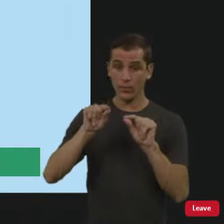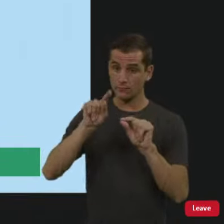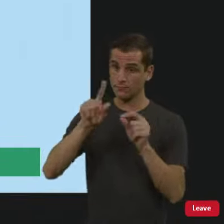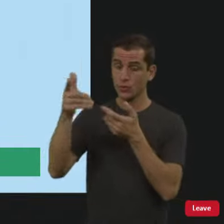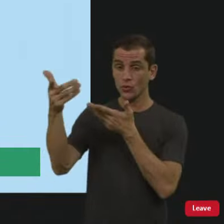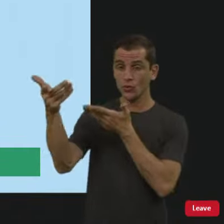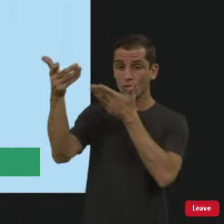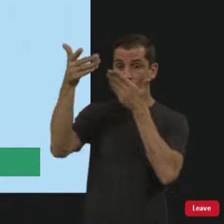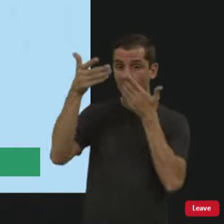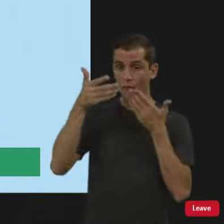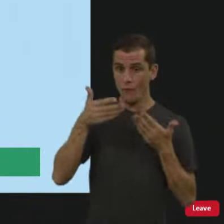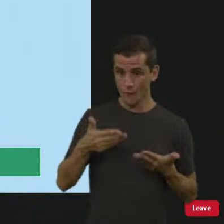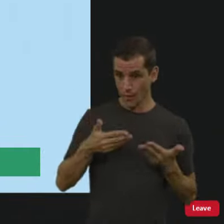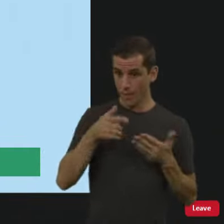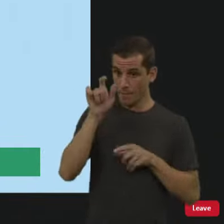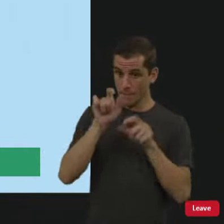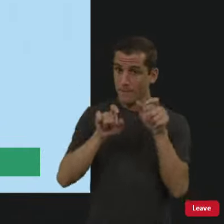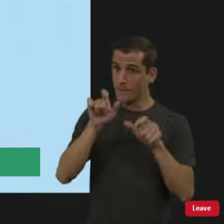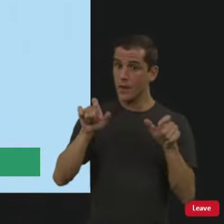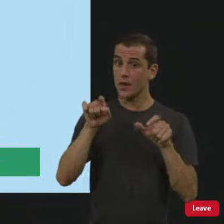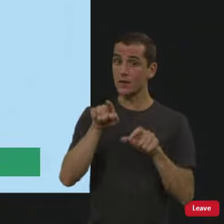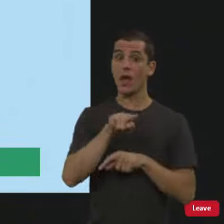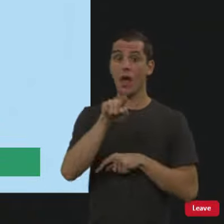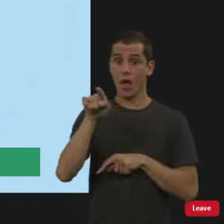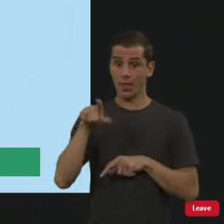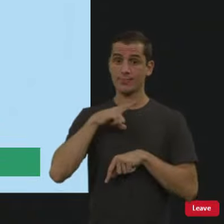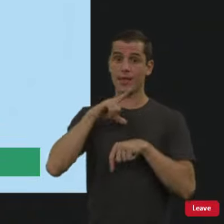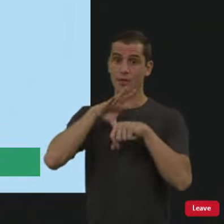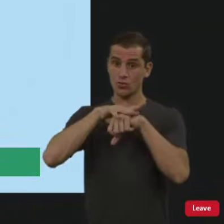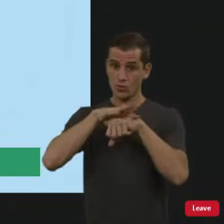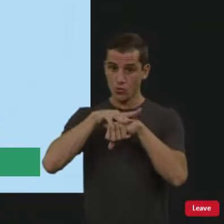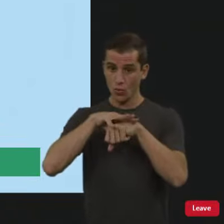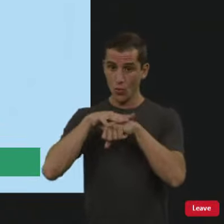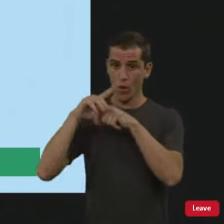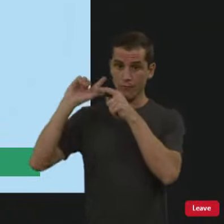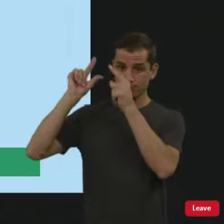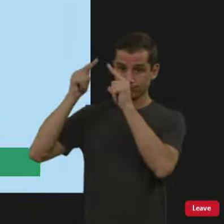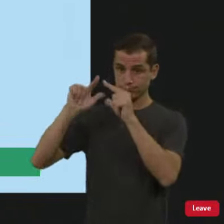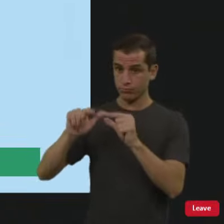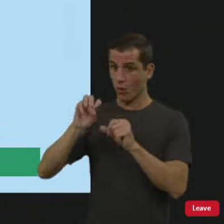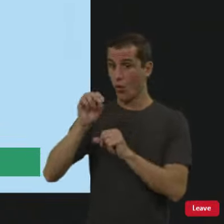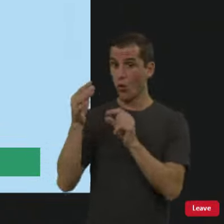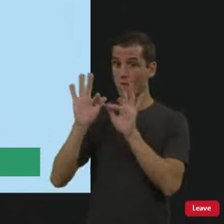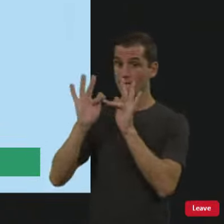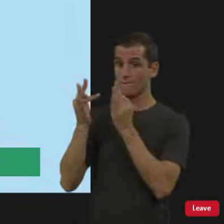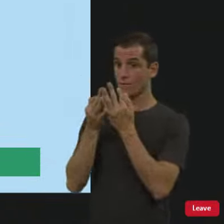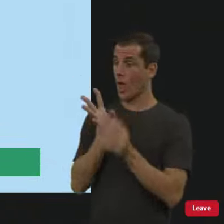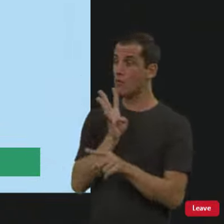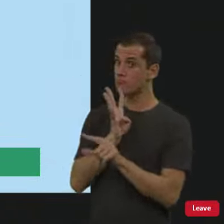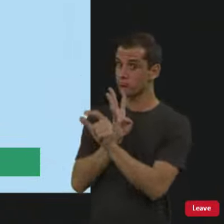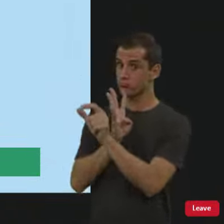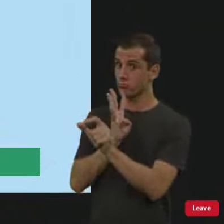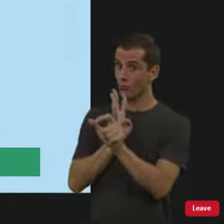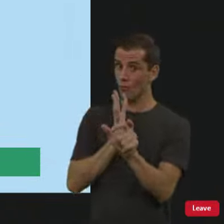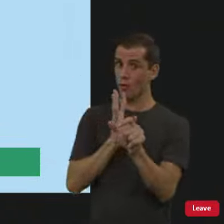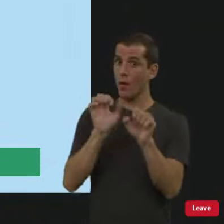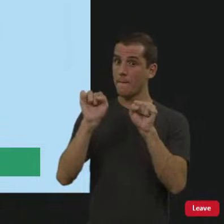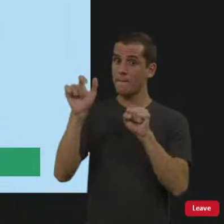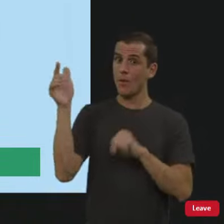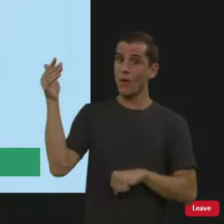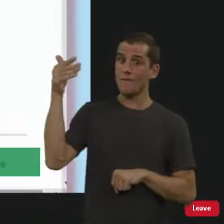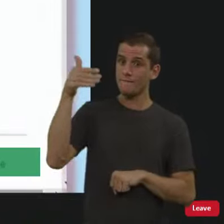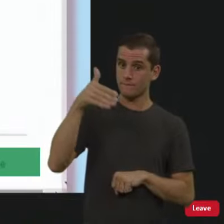é uma chamada para que as pessoas que têm angedema hereditário ou familiares de quem tem angedema hereditário, vá lá, entre no